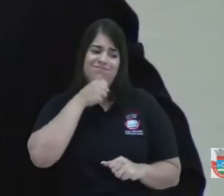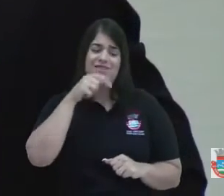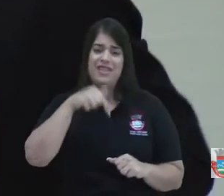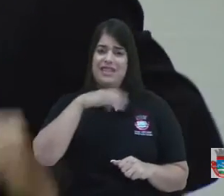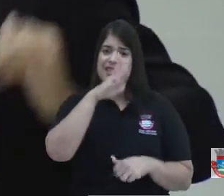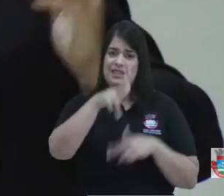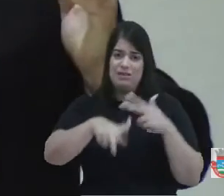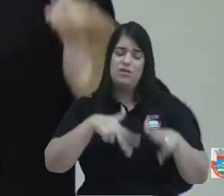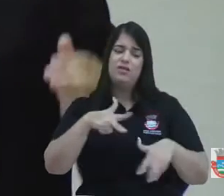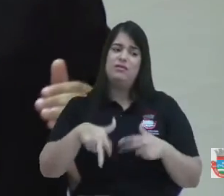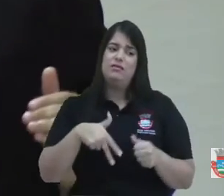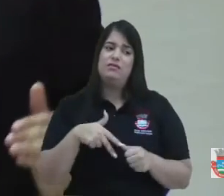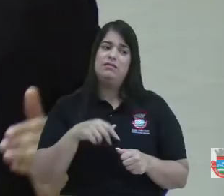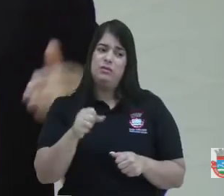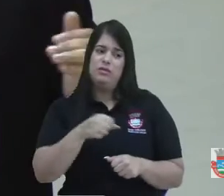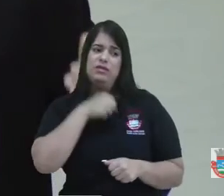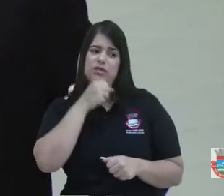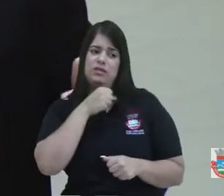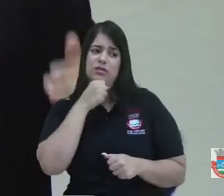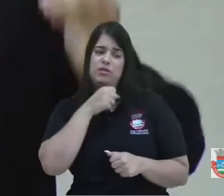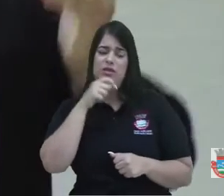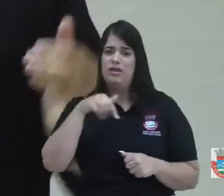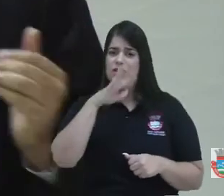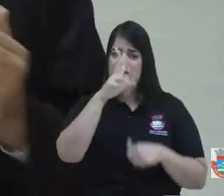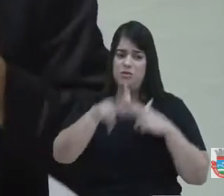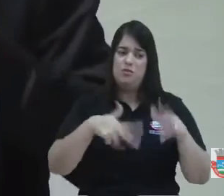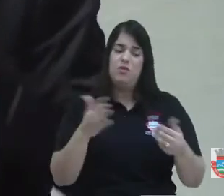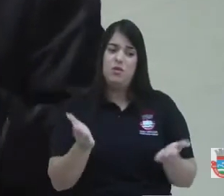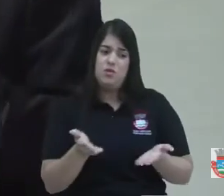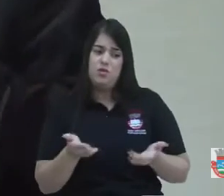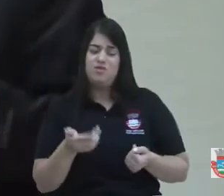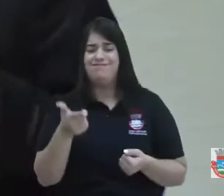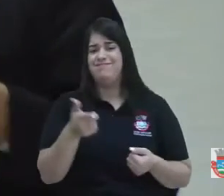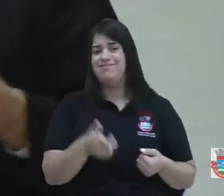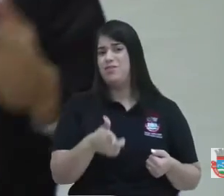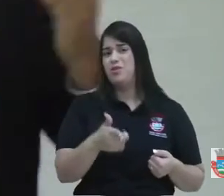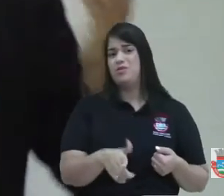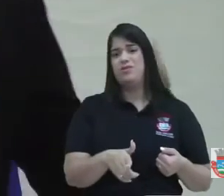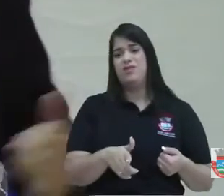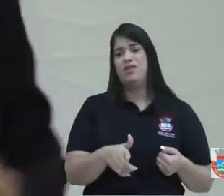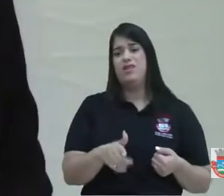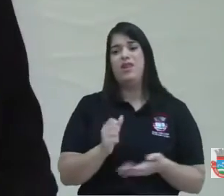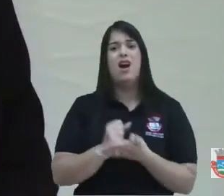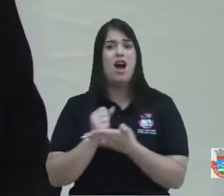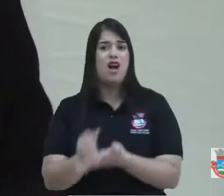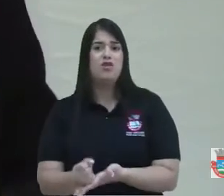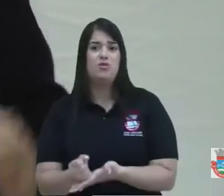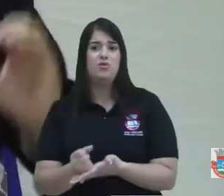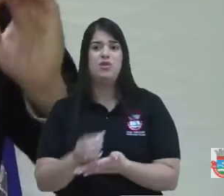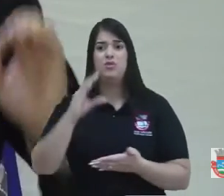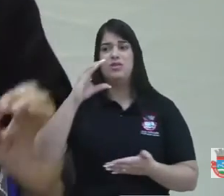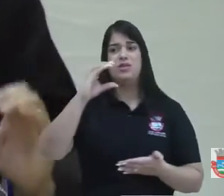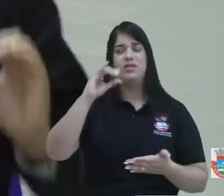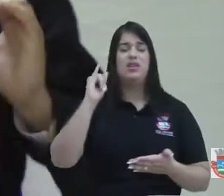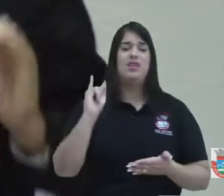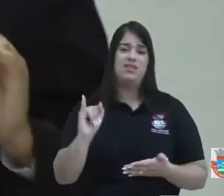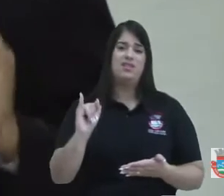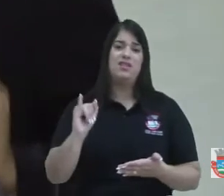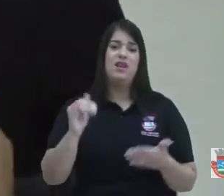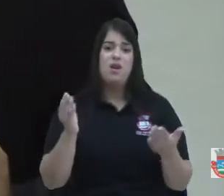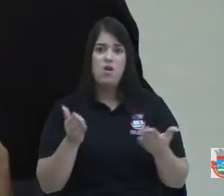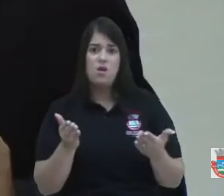município. Os nossos idosos do nosso município hoje não têm mais assistência através do CCI, que ainda